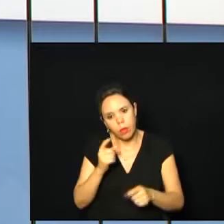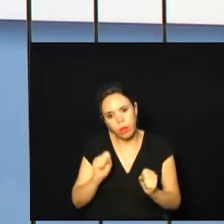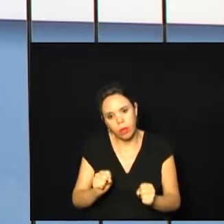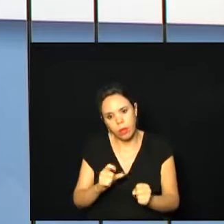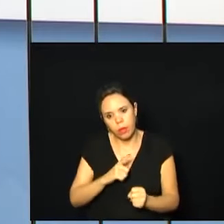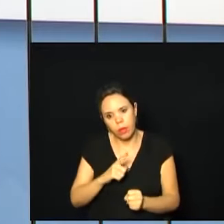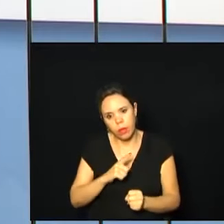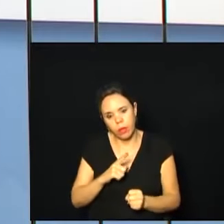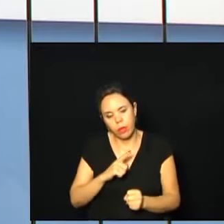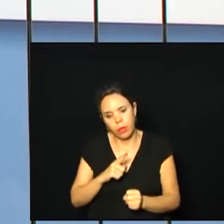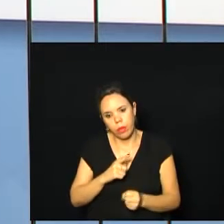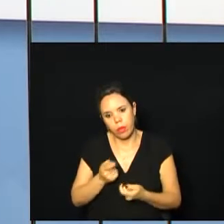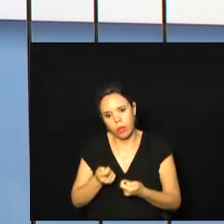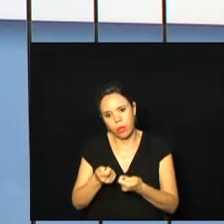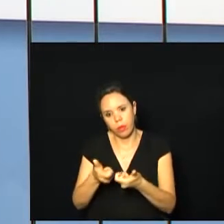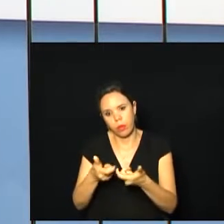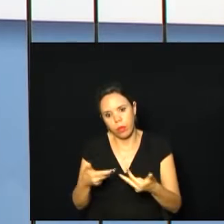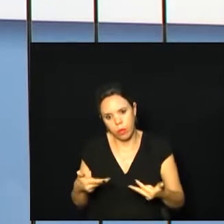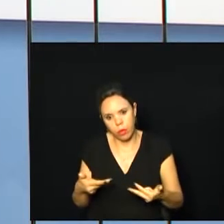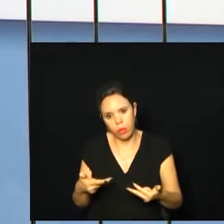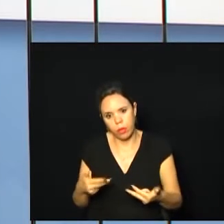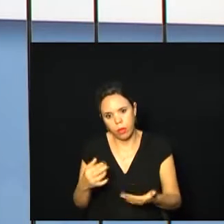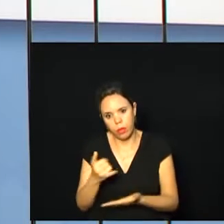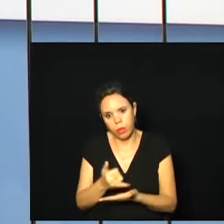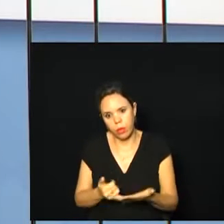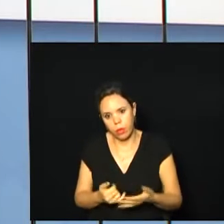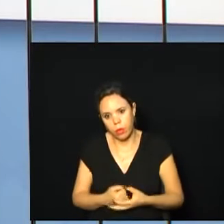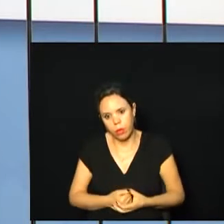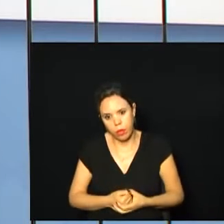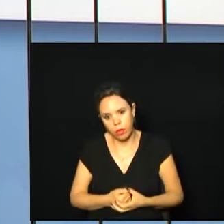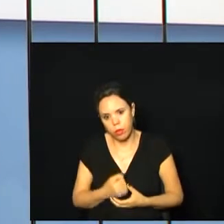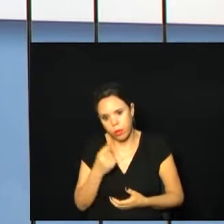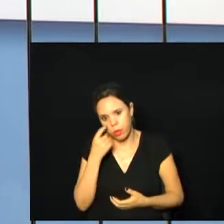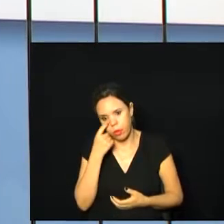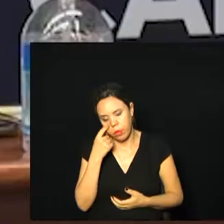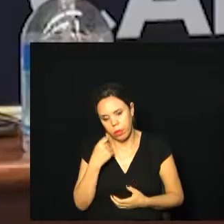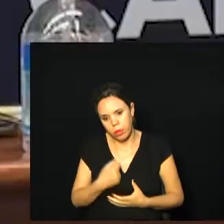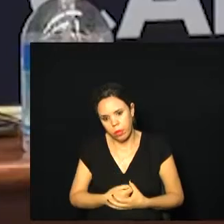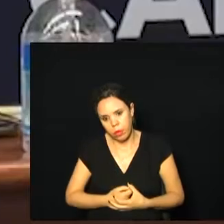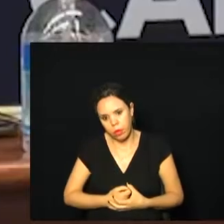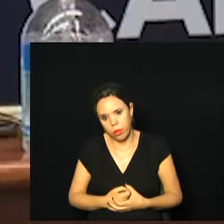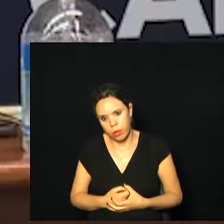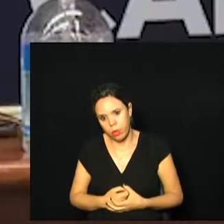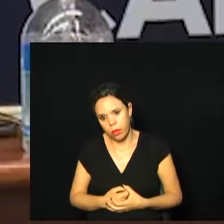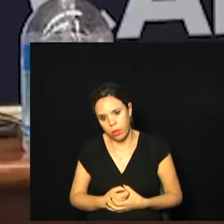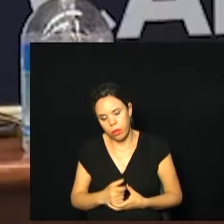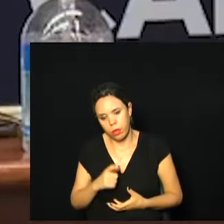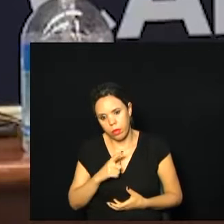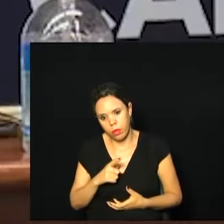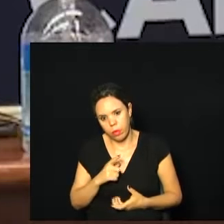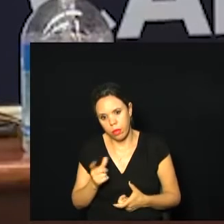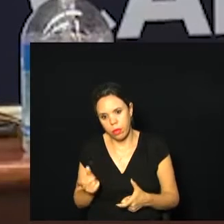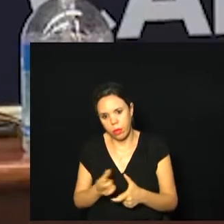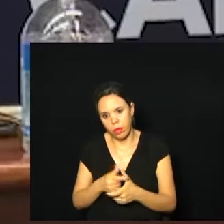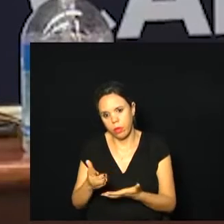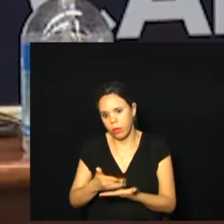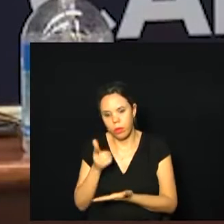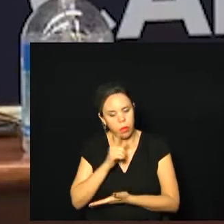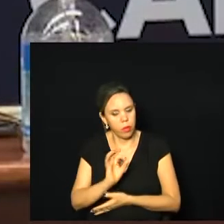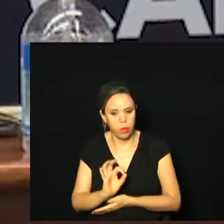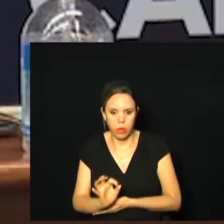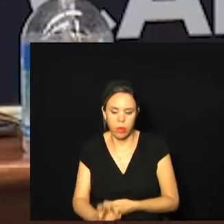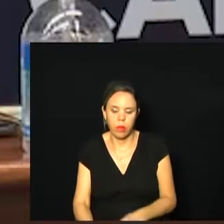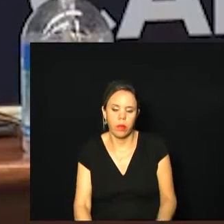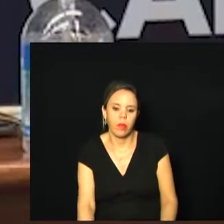poderá ter aí o benefício desse refinanciamento. Quem tinha um parcelamento que não conseguiu